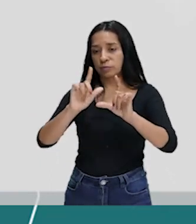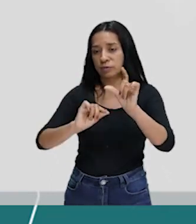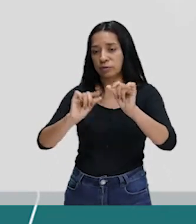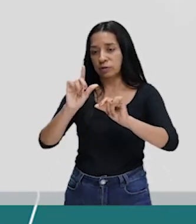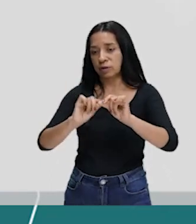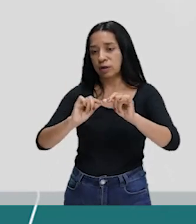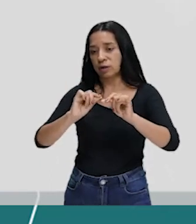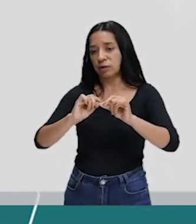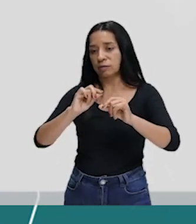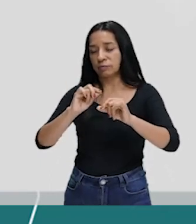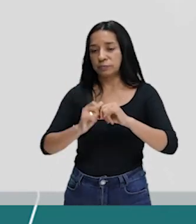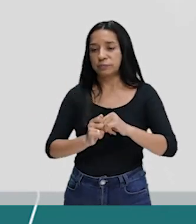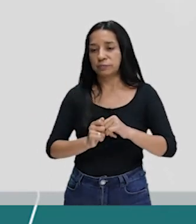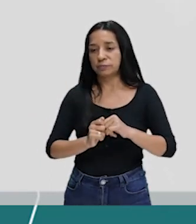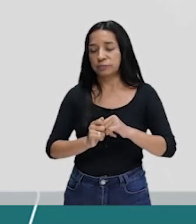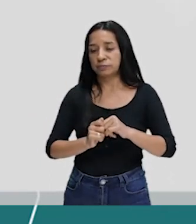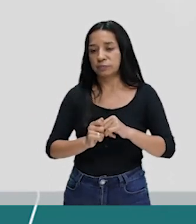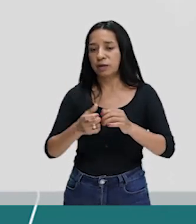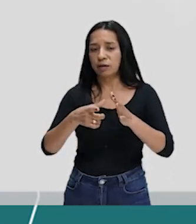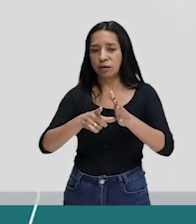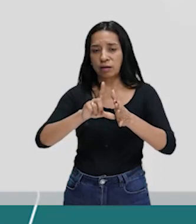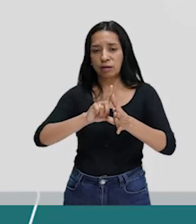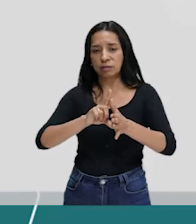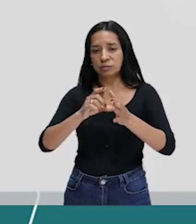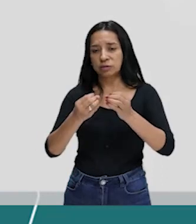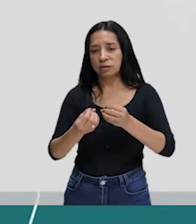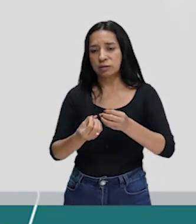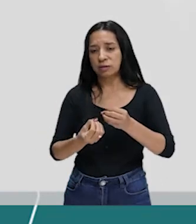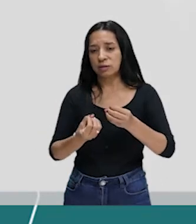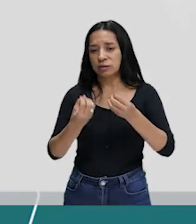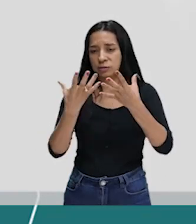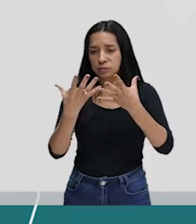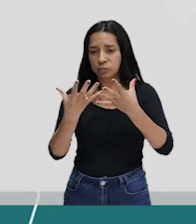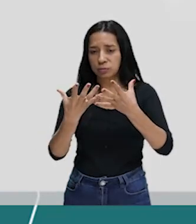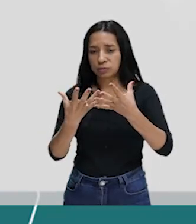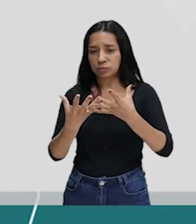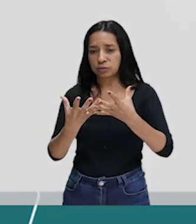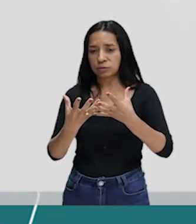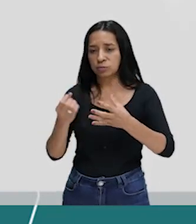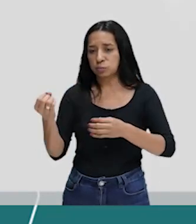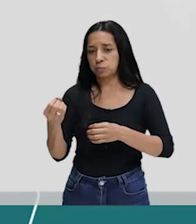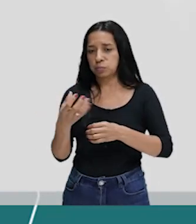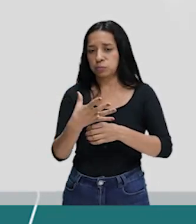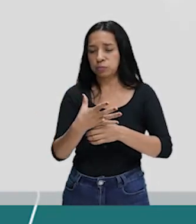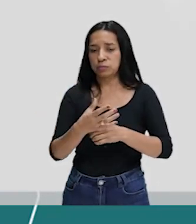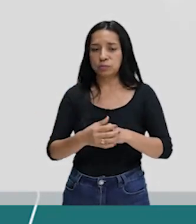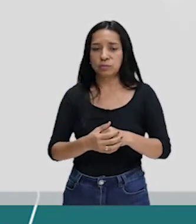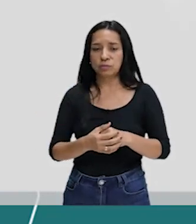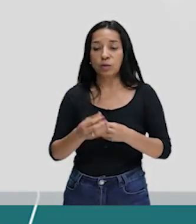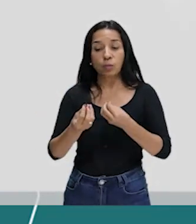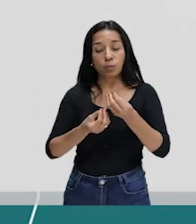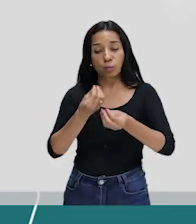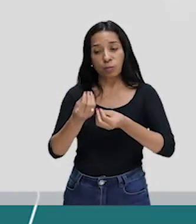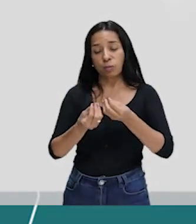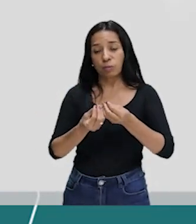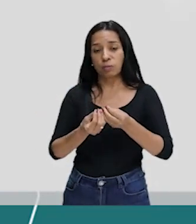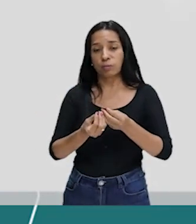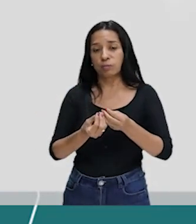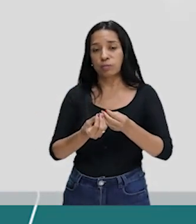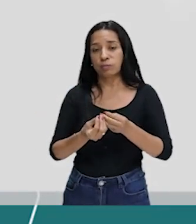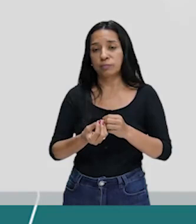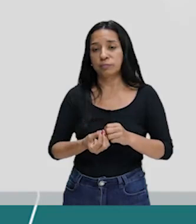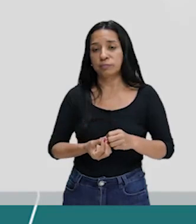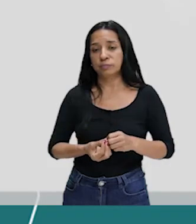Segundo antes dela explodir em uma supernova, ok? Então, uma